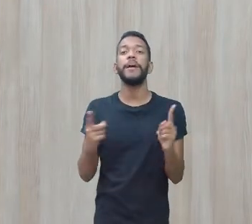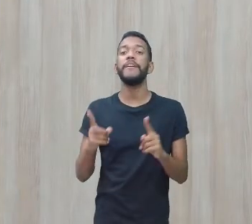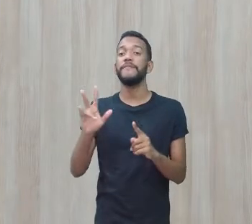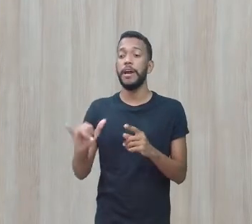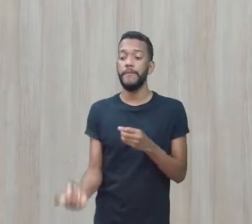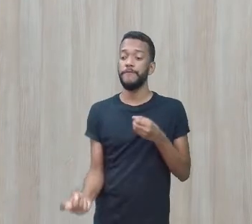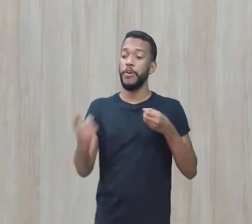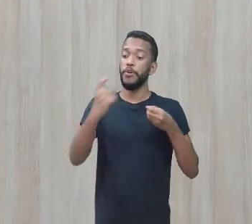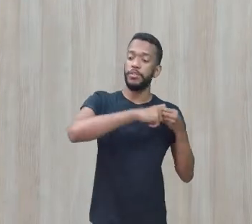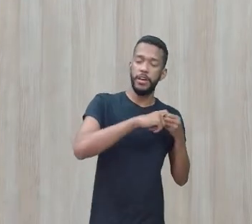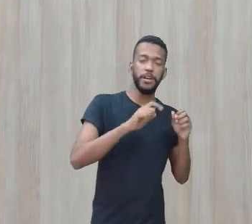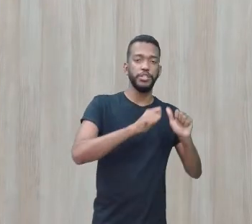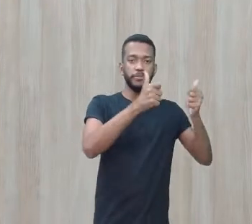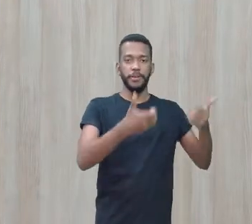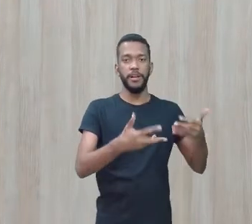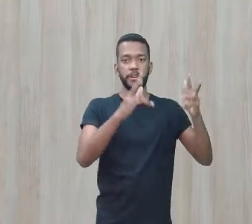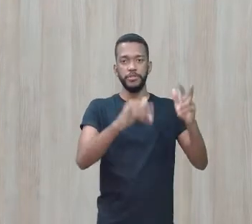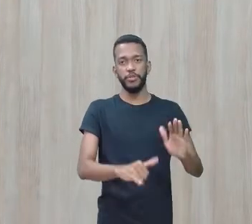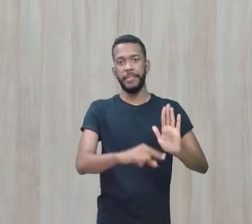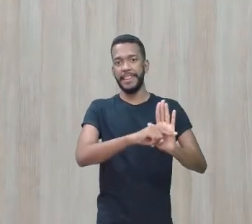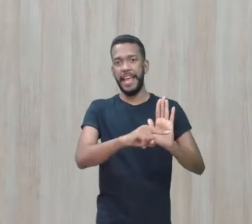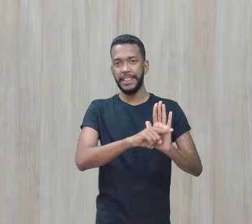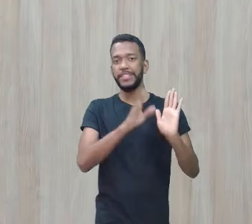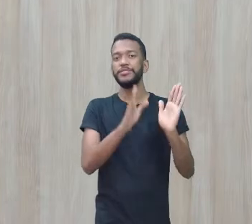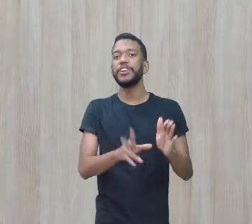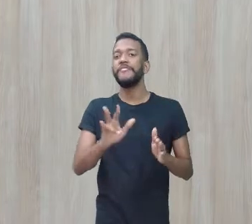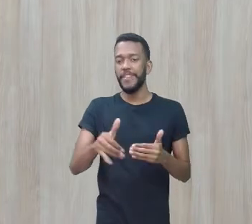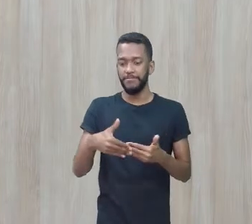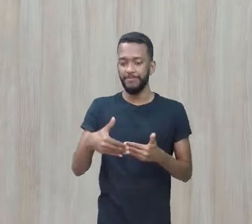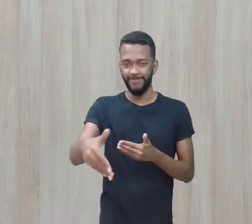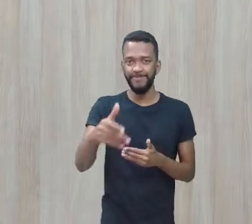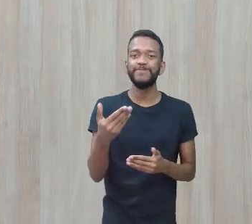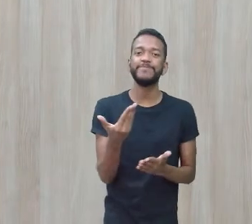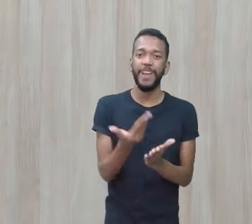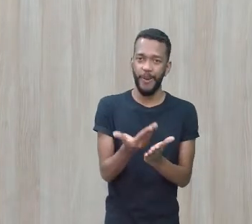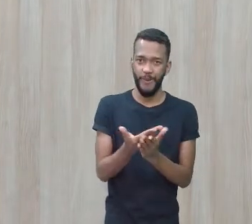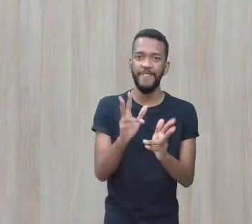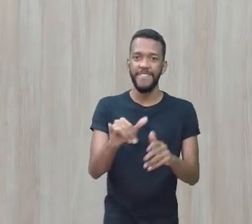falar sobre isso, Eduardo. Aguarda um pouquinho que já chega essa aula, tá certo?